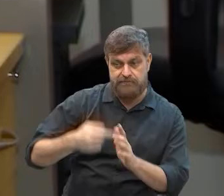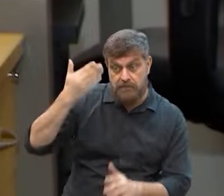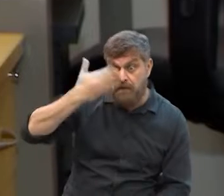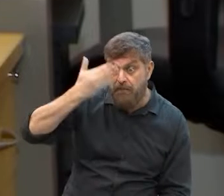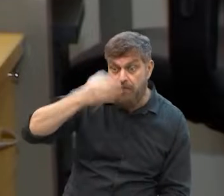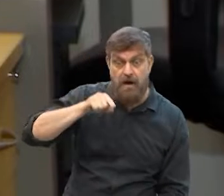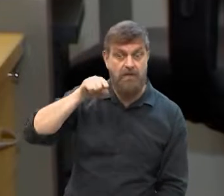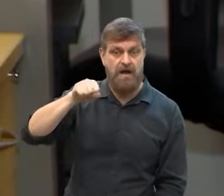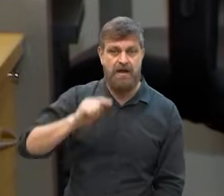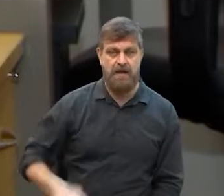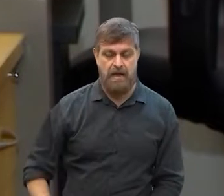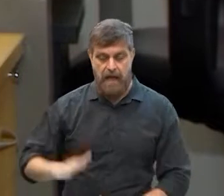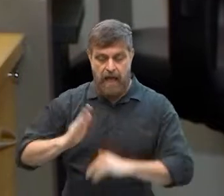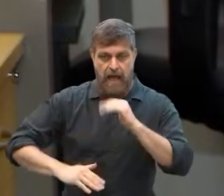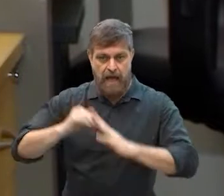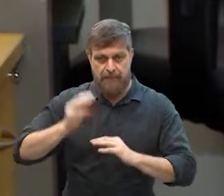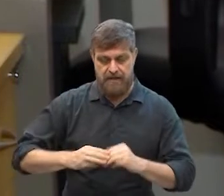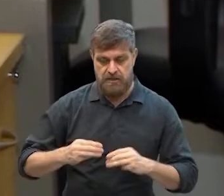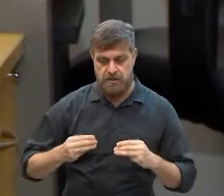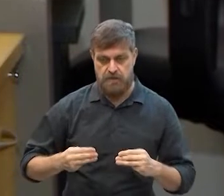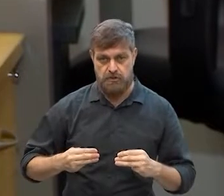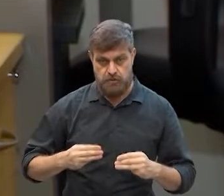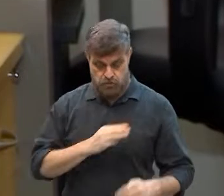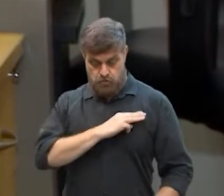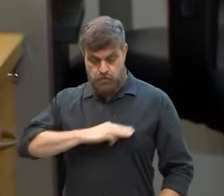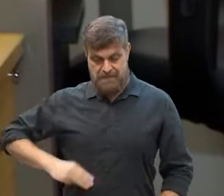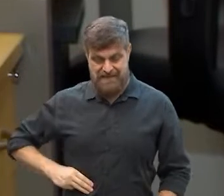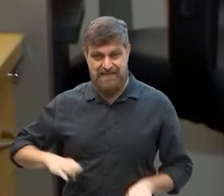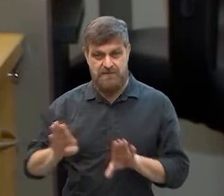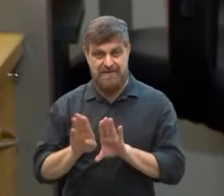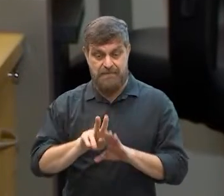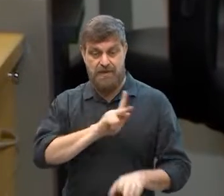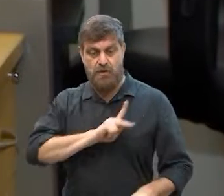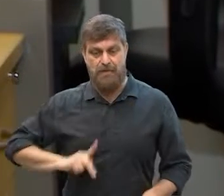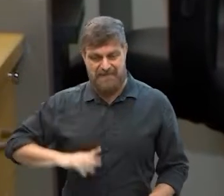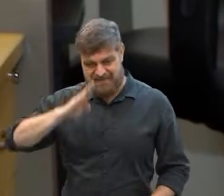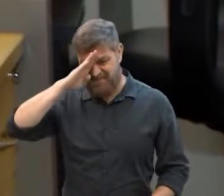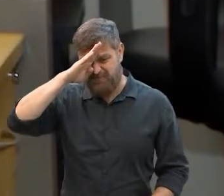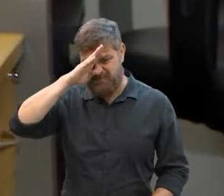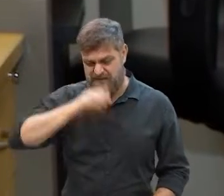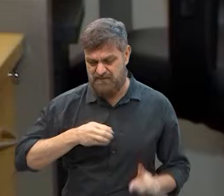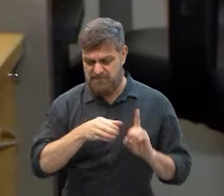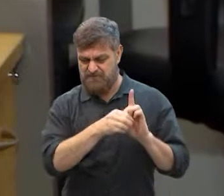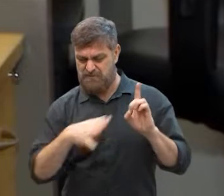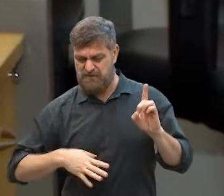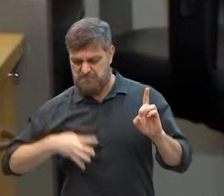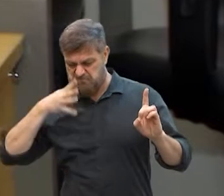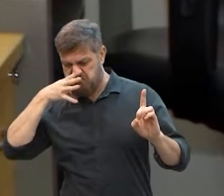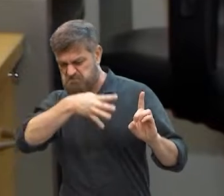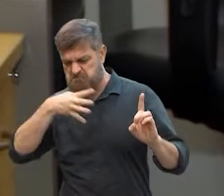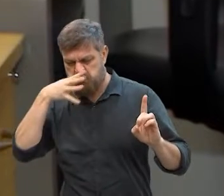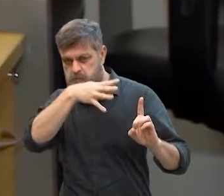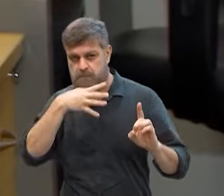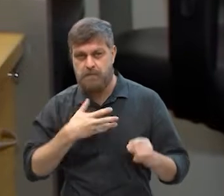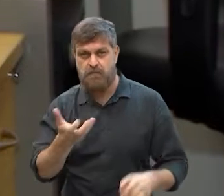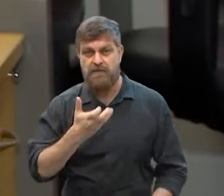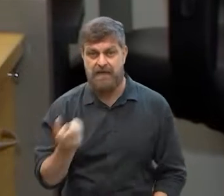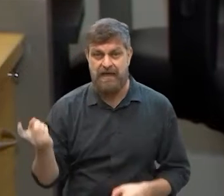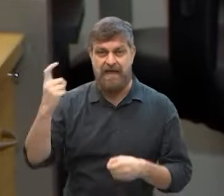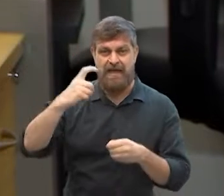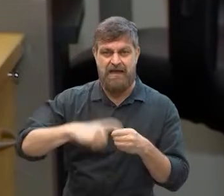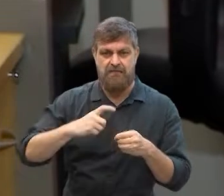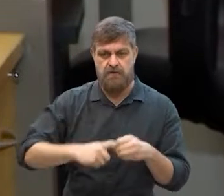do presidente da República, dos ministros, né, que sempre questionam a democracia, que propõem muitas vezes a volta